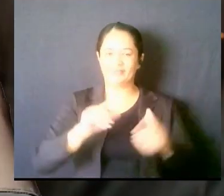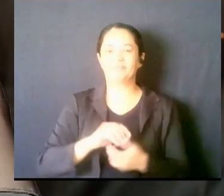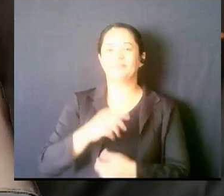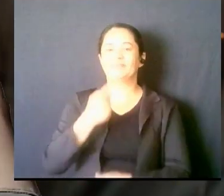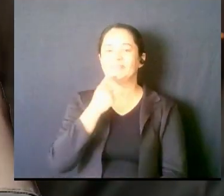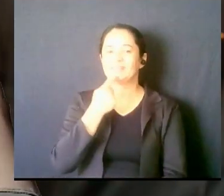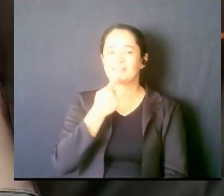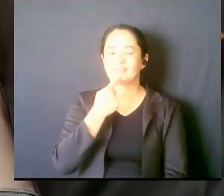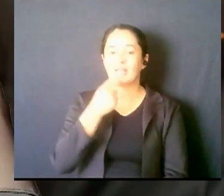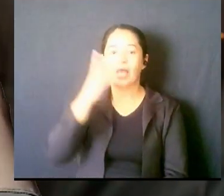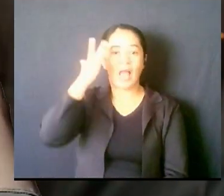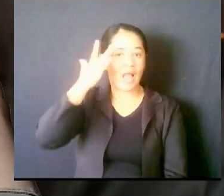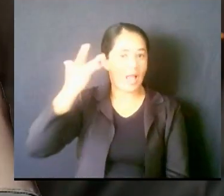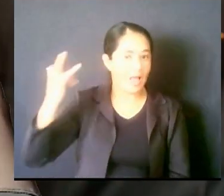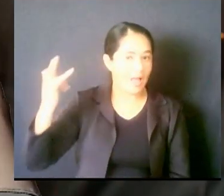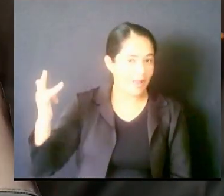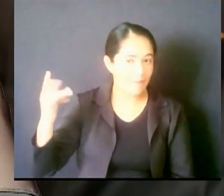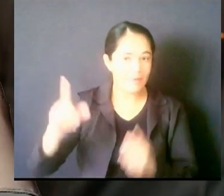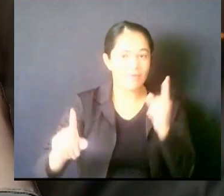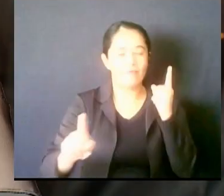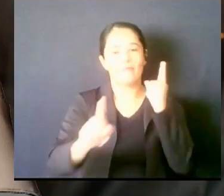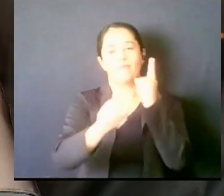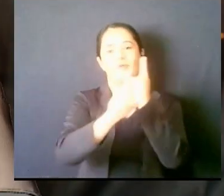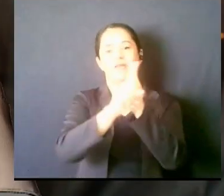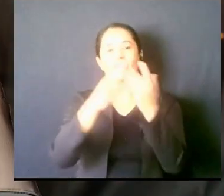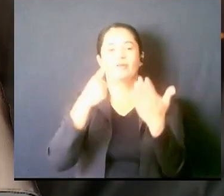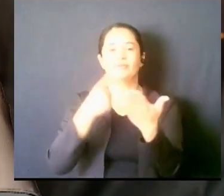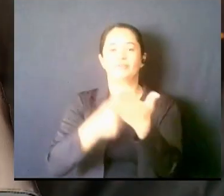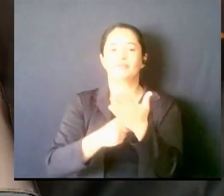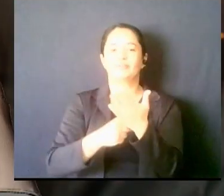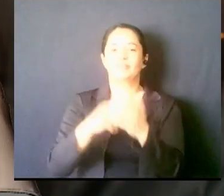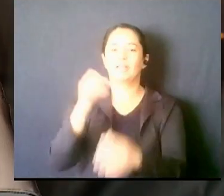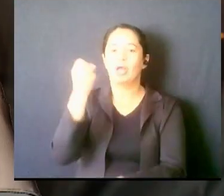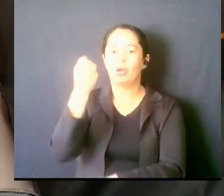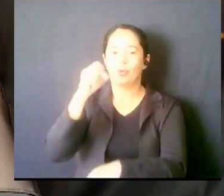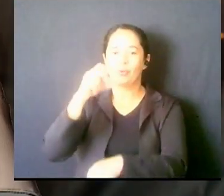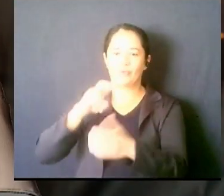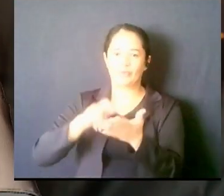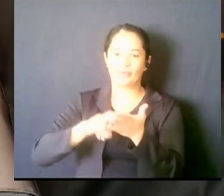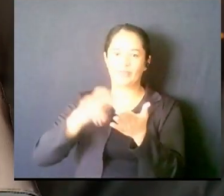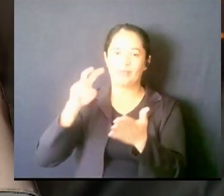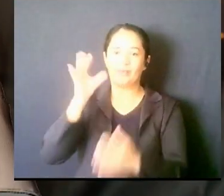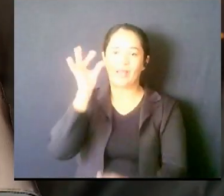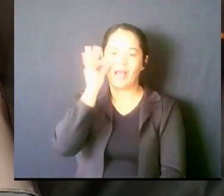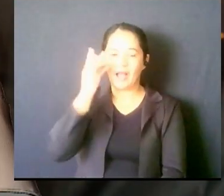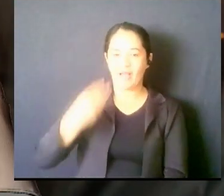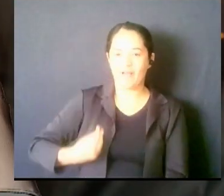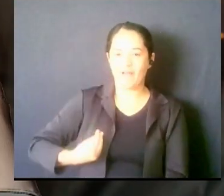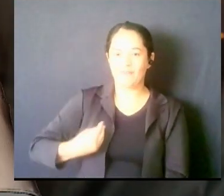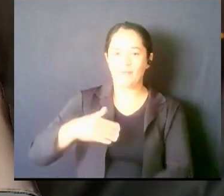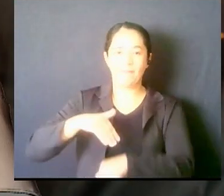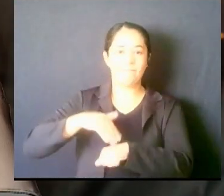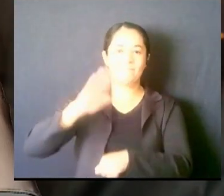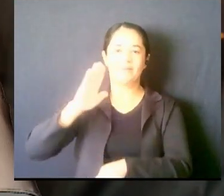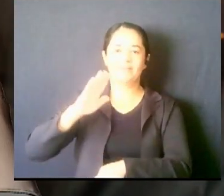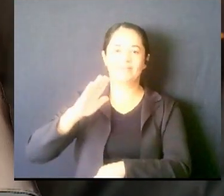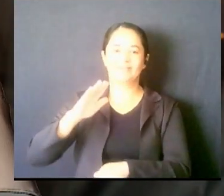um encontro marcado a partir das 8 da manhã, ao vivo, com mais um Estúdio Estúdio Câmara e nós